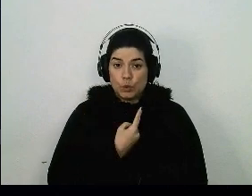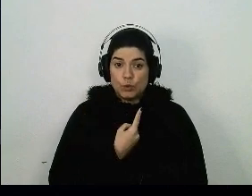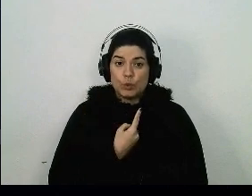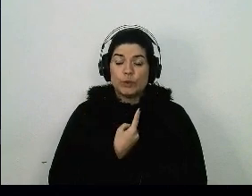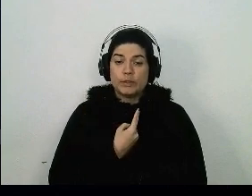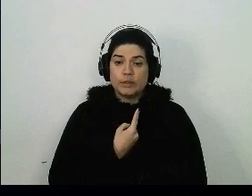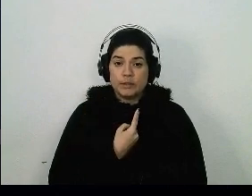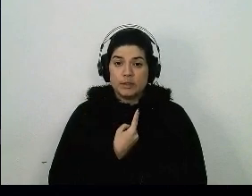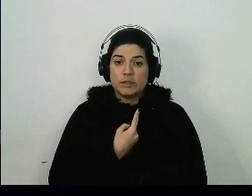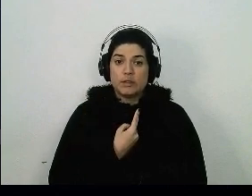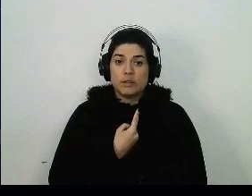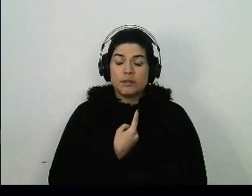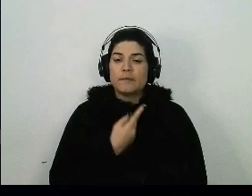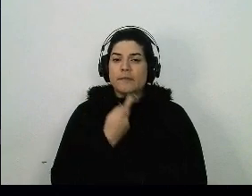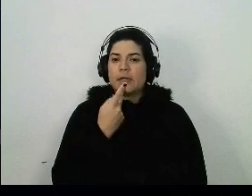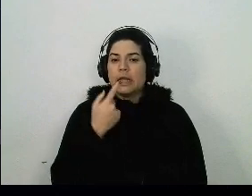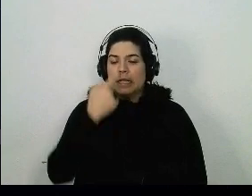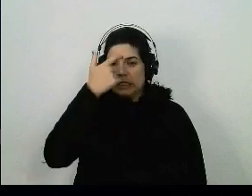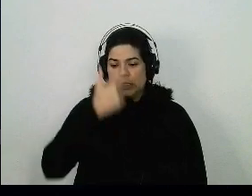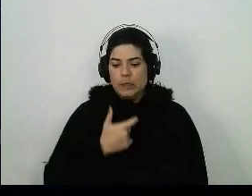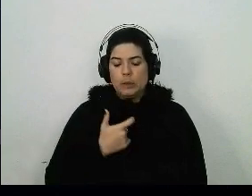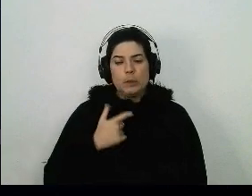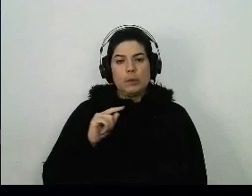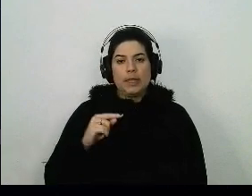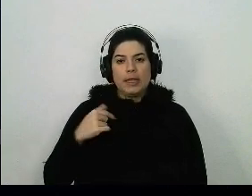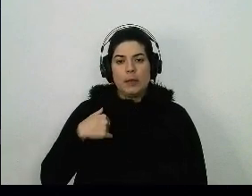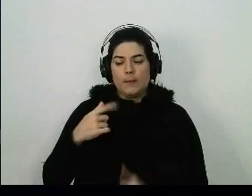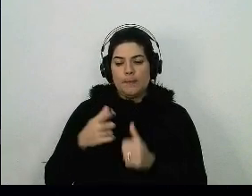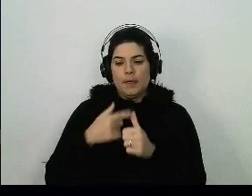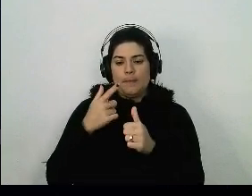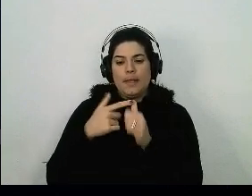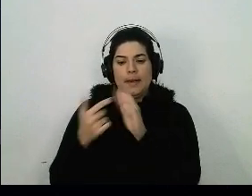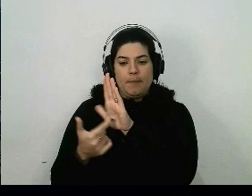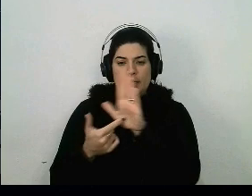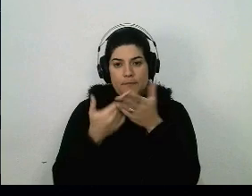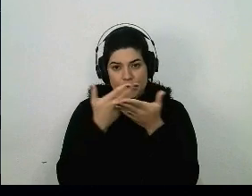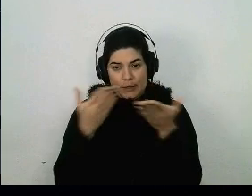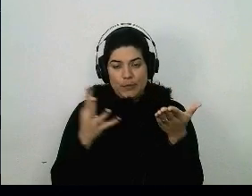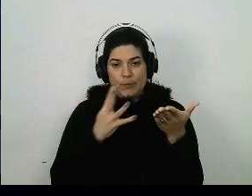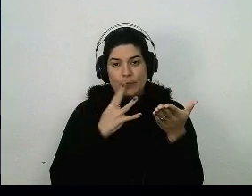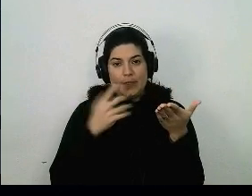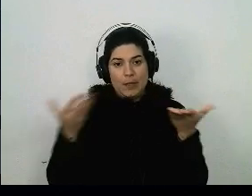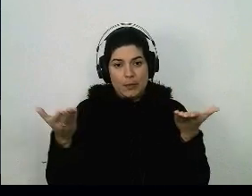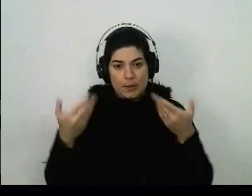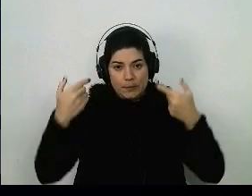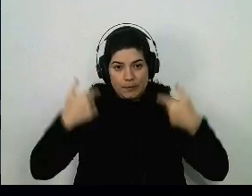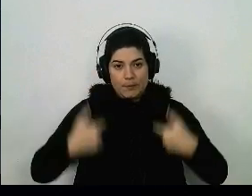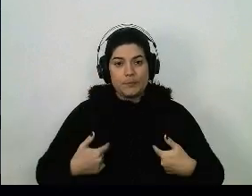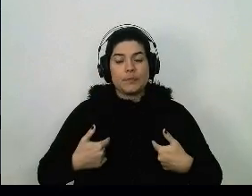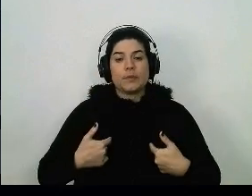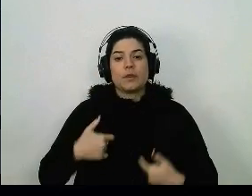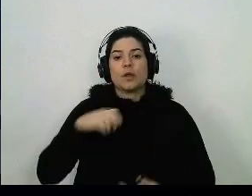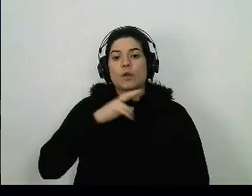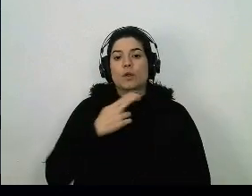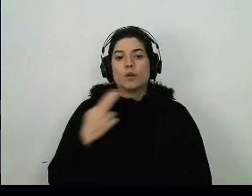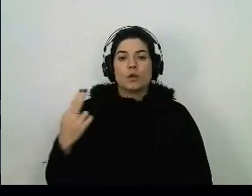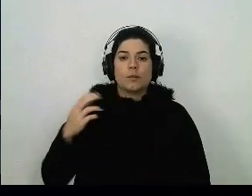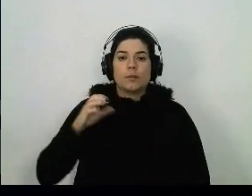falar um pouco sobre mim. Eu fiz a primeira apresentação para vocês me conhecerem, agora eu vou falar um pouco sobre mim. Sou Cláudio Raposo, tenho